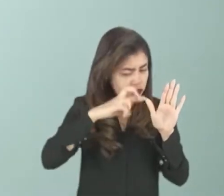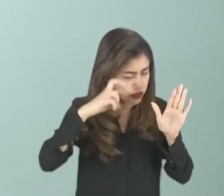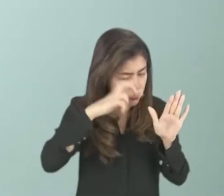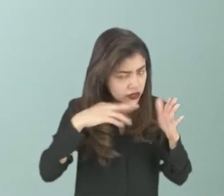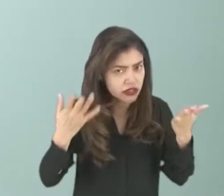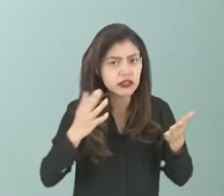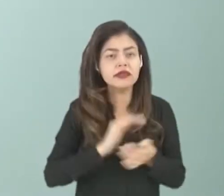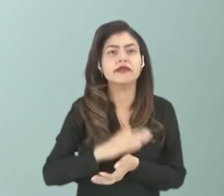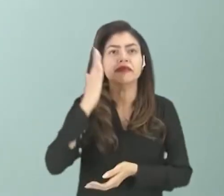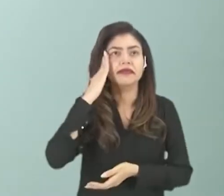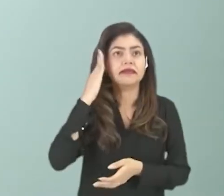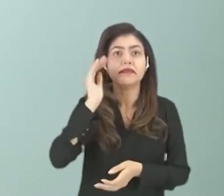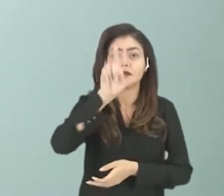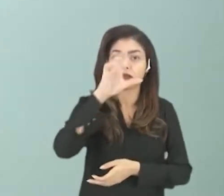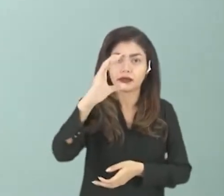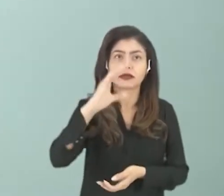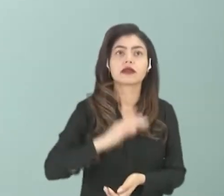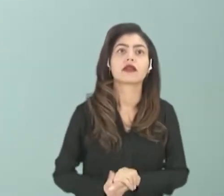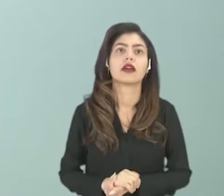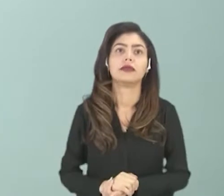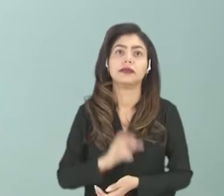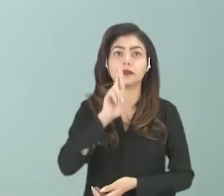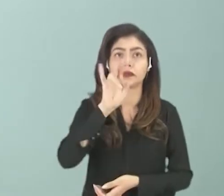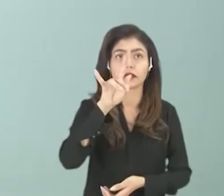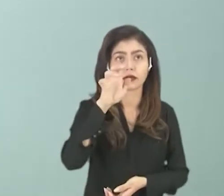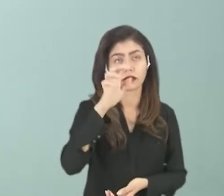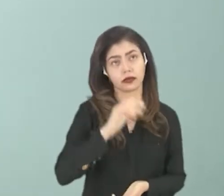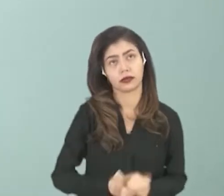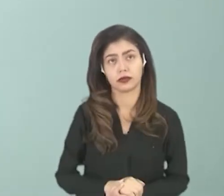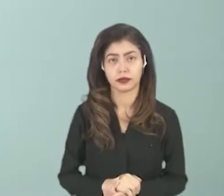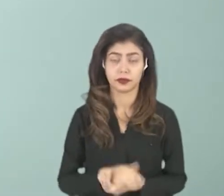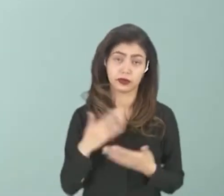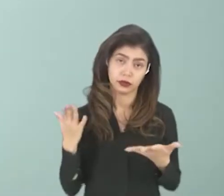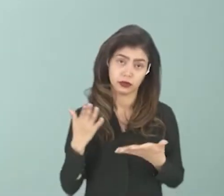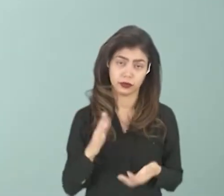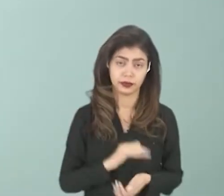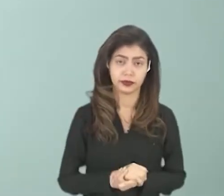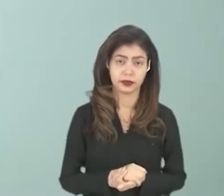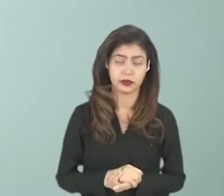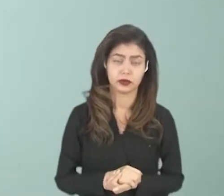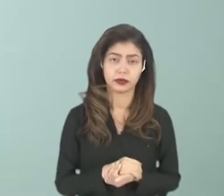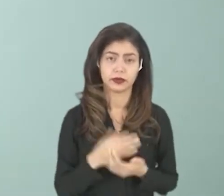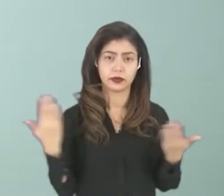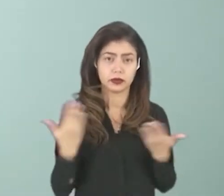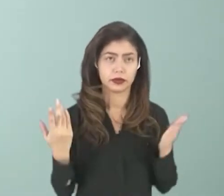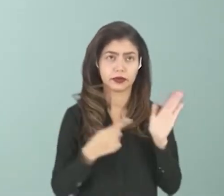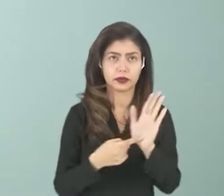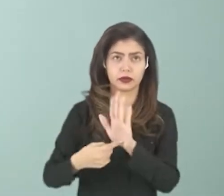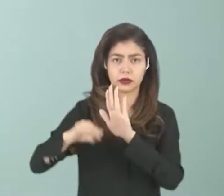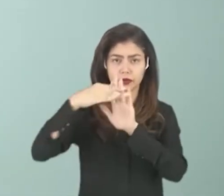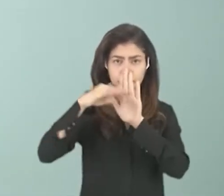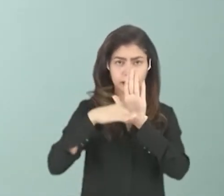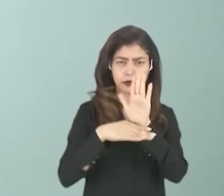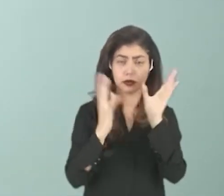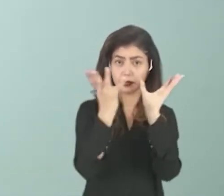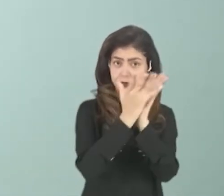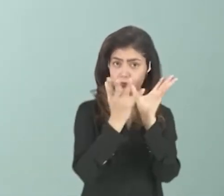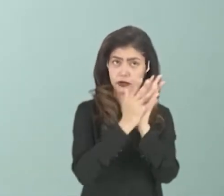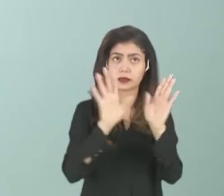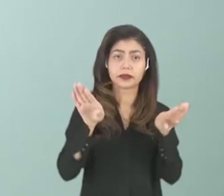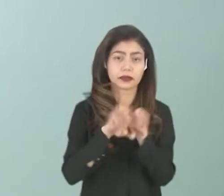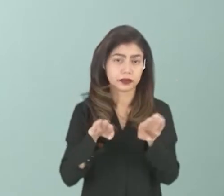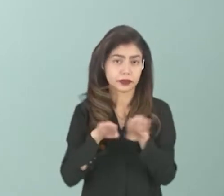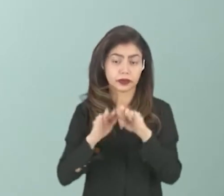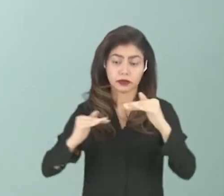analisados primeiro você tem que entender a classificação desses rejeitos ou desses materiais radioativos e ele vai ter essa classificação em grupos